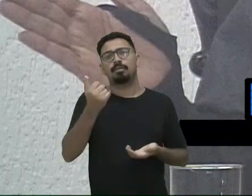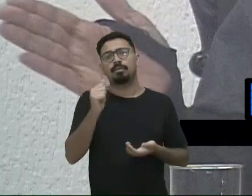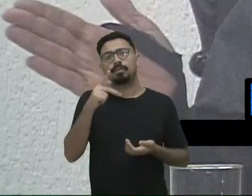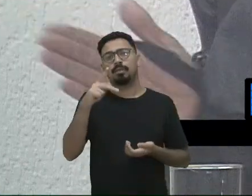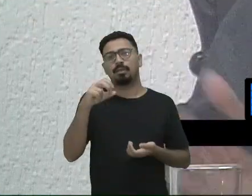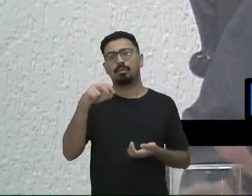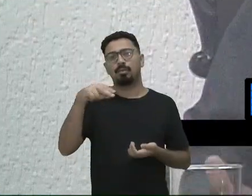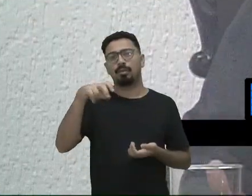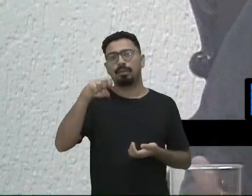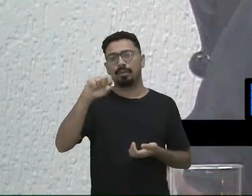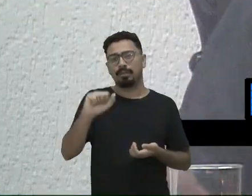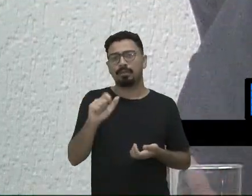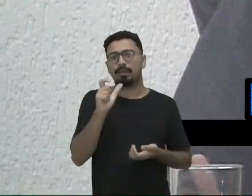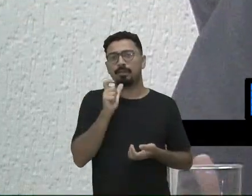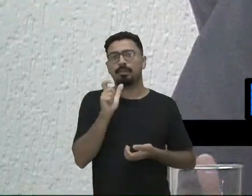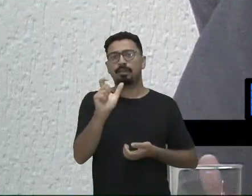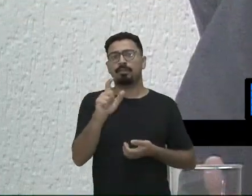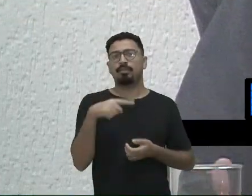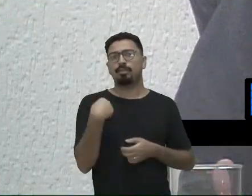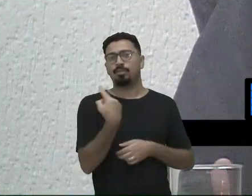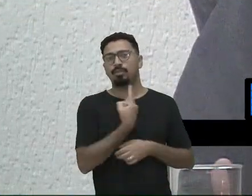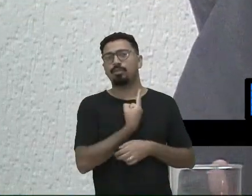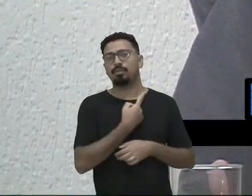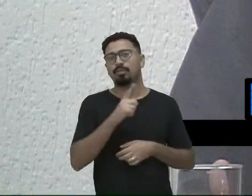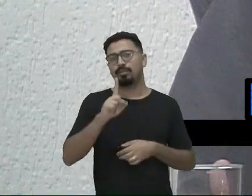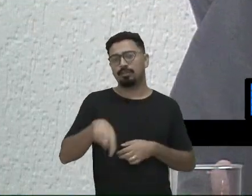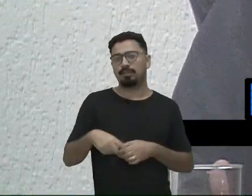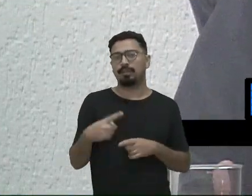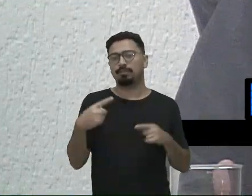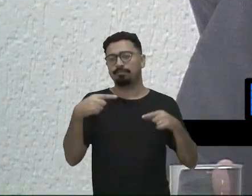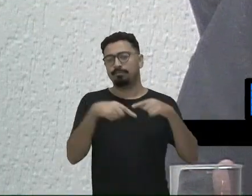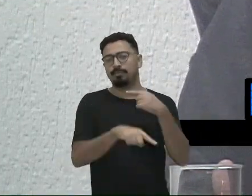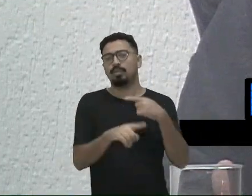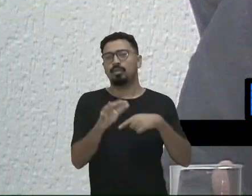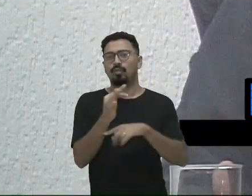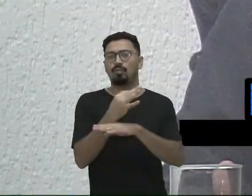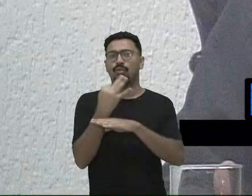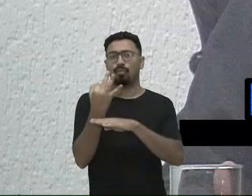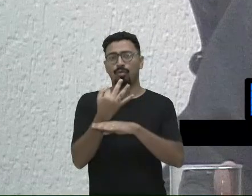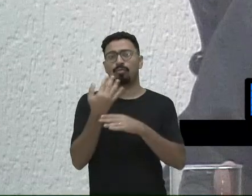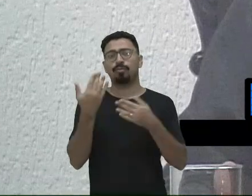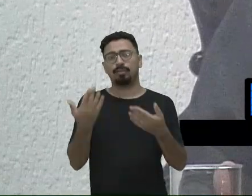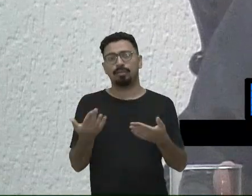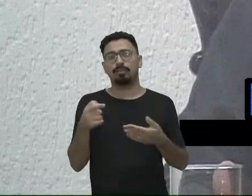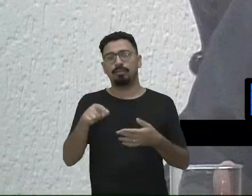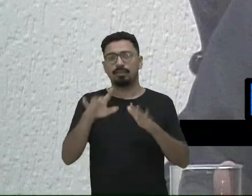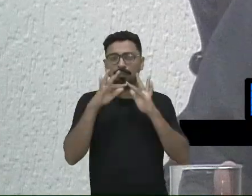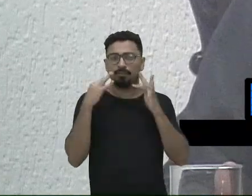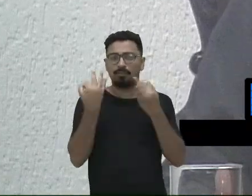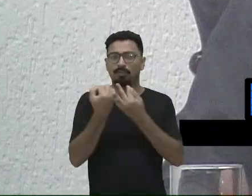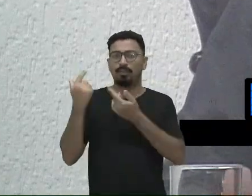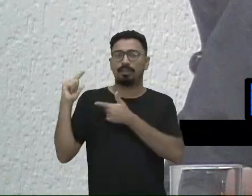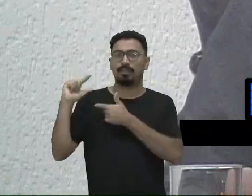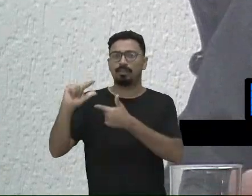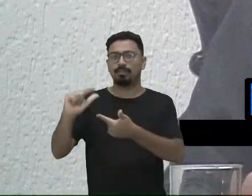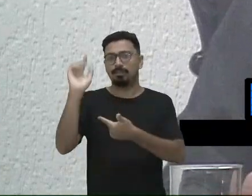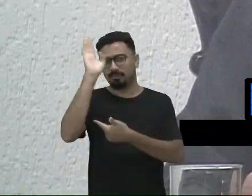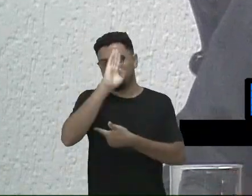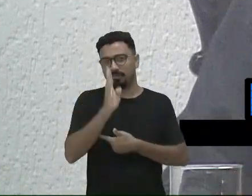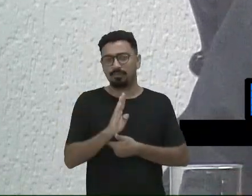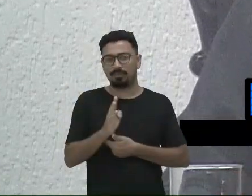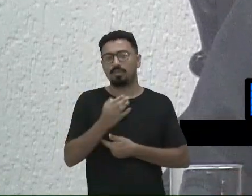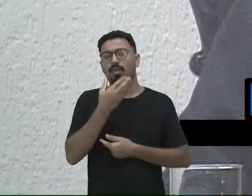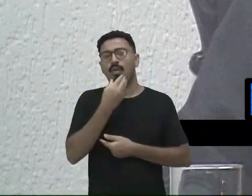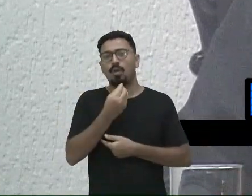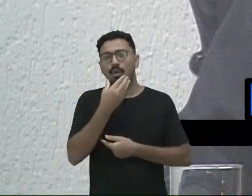palavras ali que a gente pode dizer indecorosas, e certamente essa família tradicional brasileira, esse homem branco,